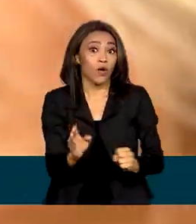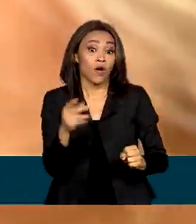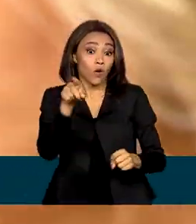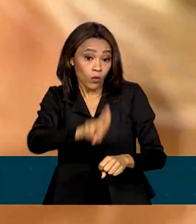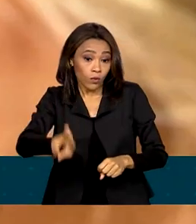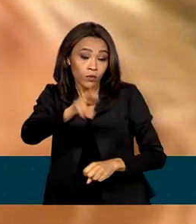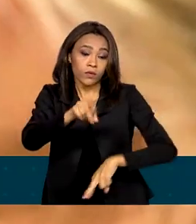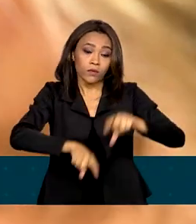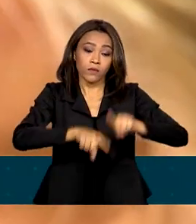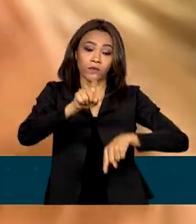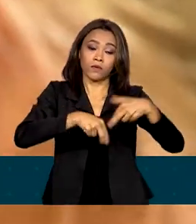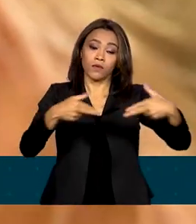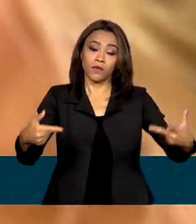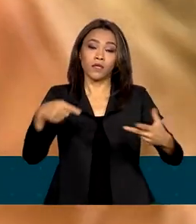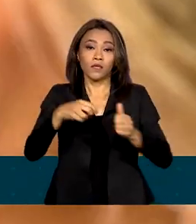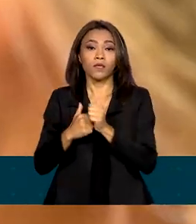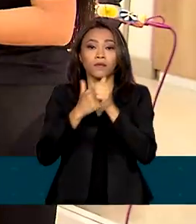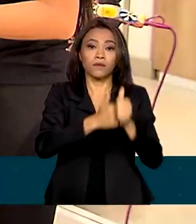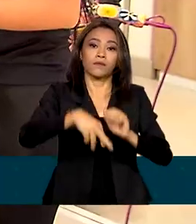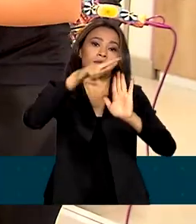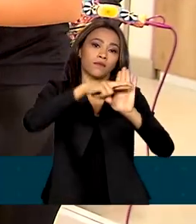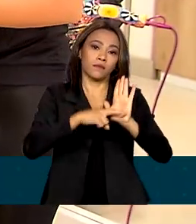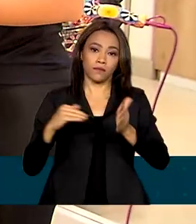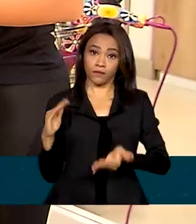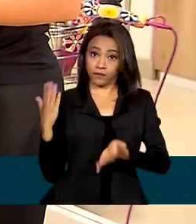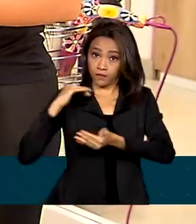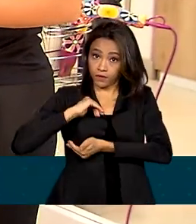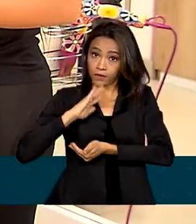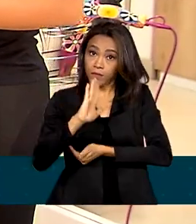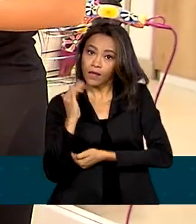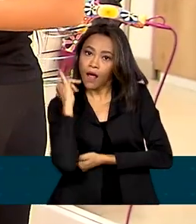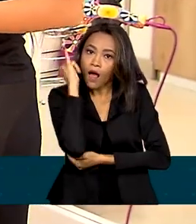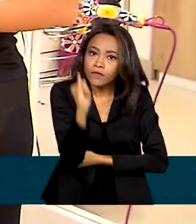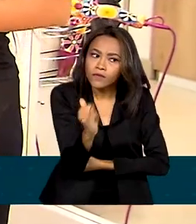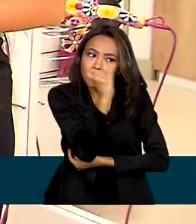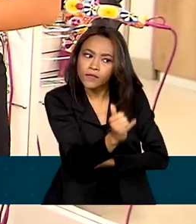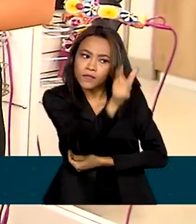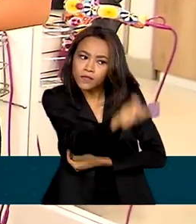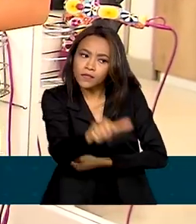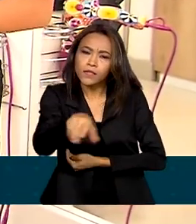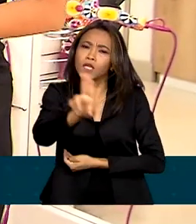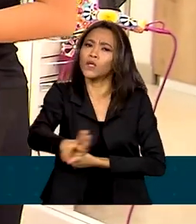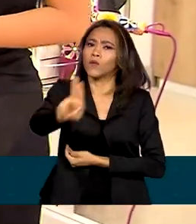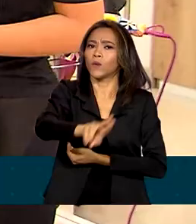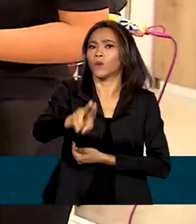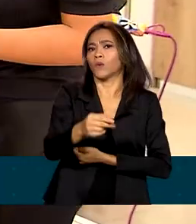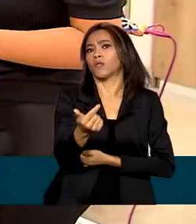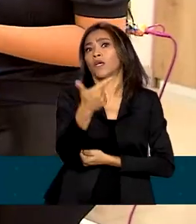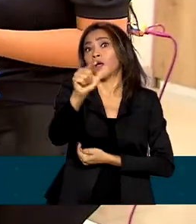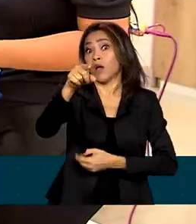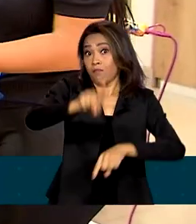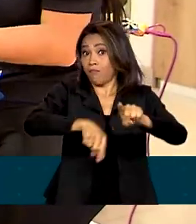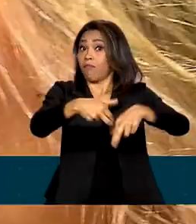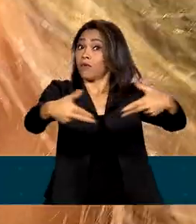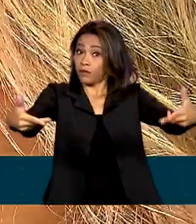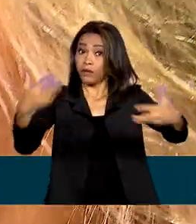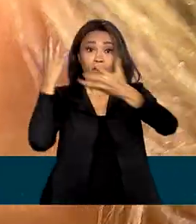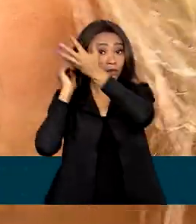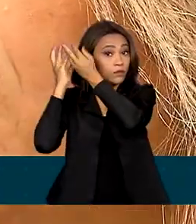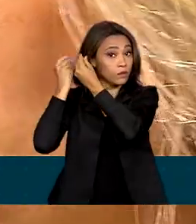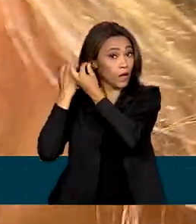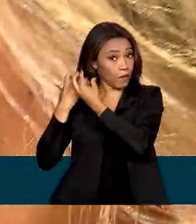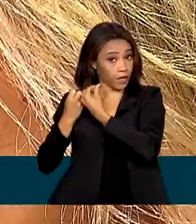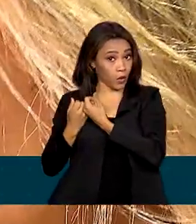cosméticos regularizados pela Anvisa mas ela faz um alerta aos clientes que usam produtos químicos no cabelo